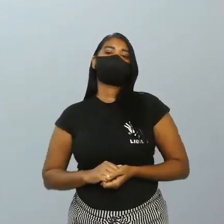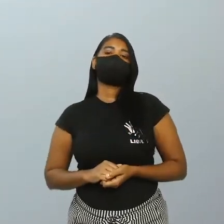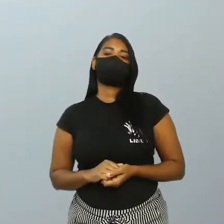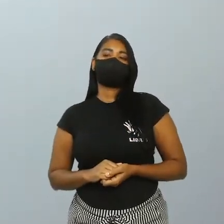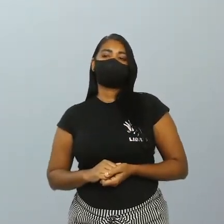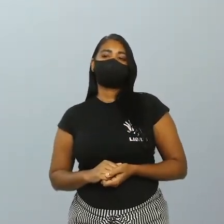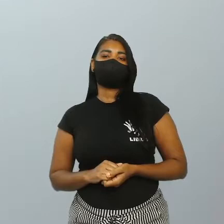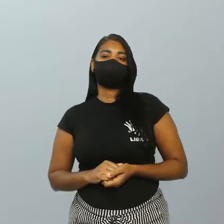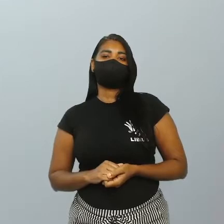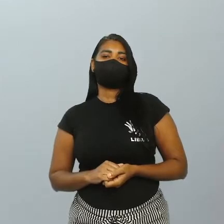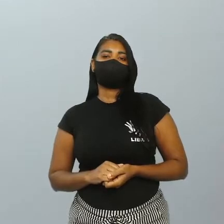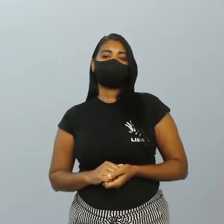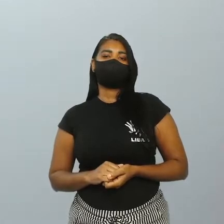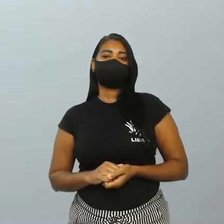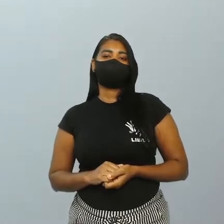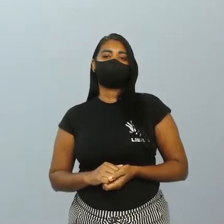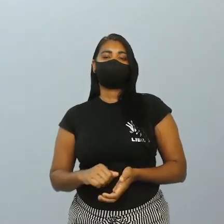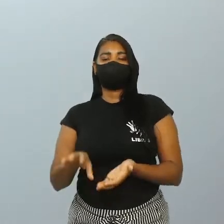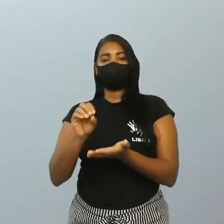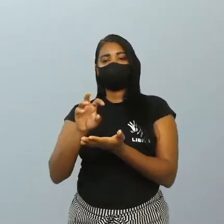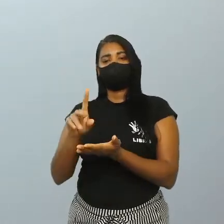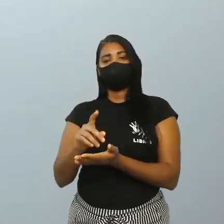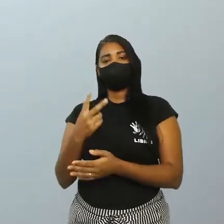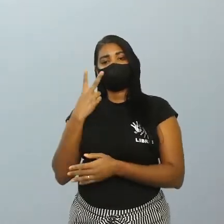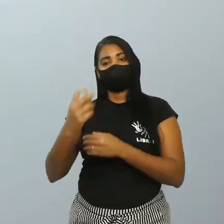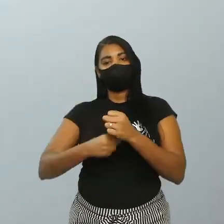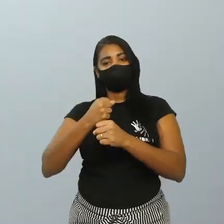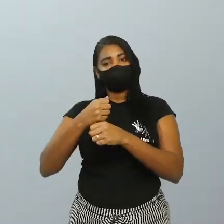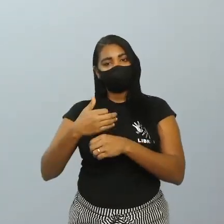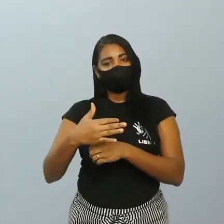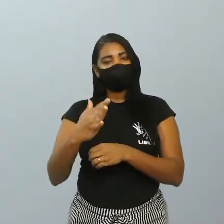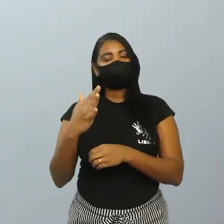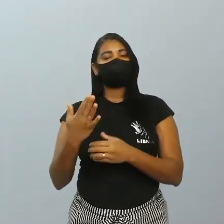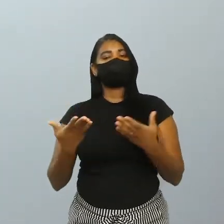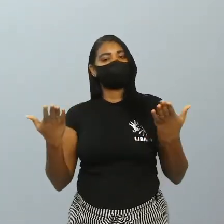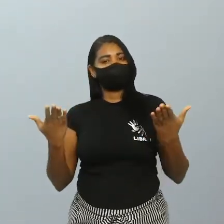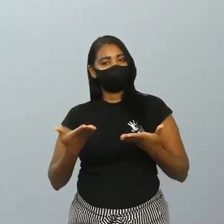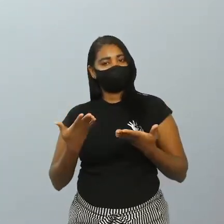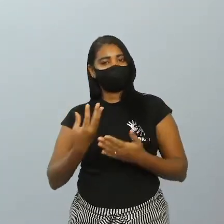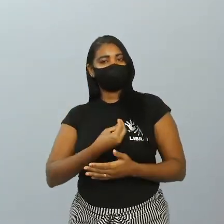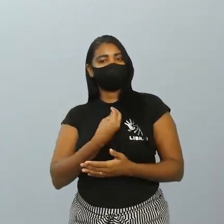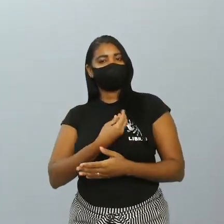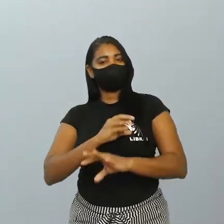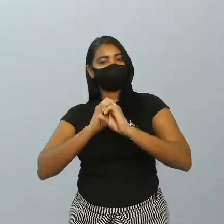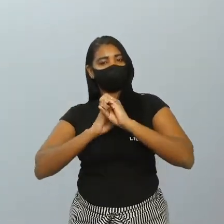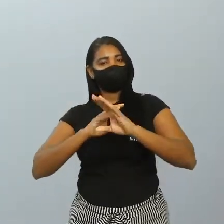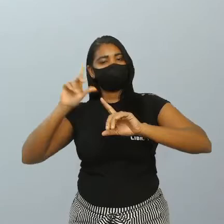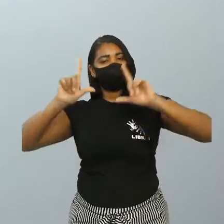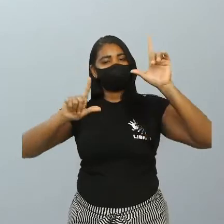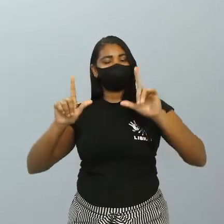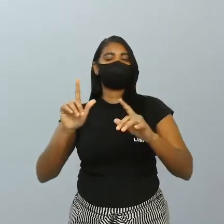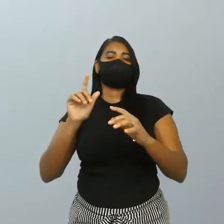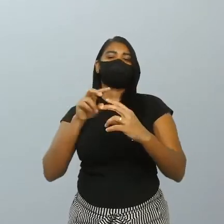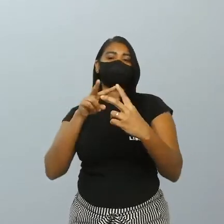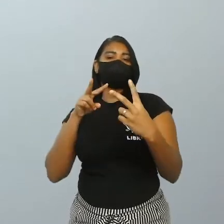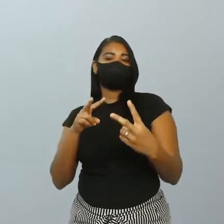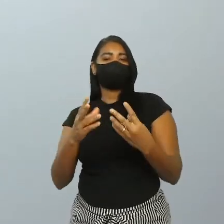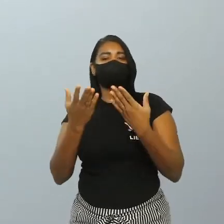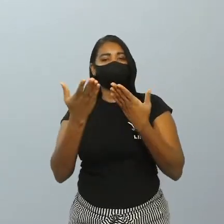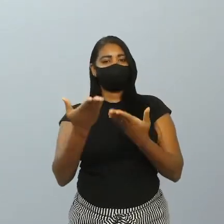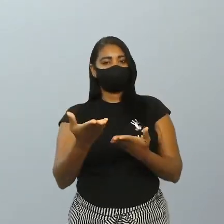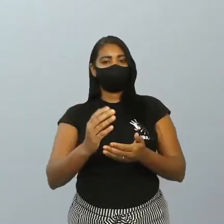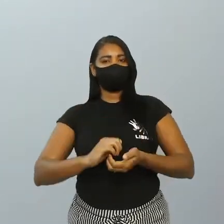no espaço do EducaPE, inclusive parabéns para a gente, 2 aninhos aí, né, de vivência, 2 anos trazendo essas aulas de qualidade para